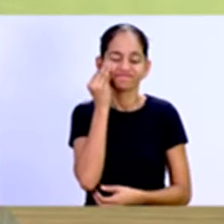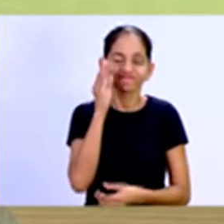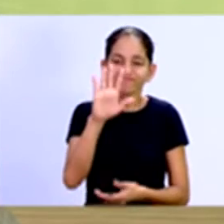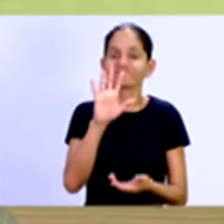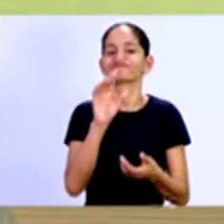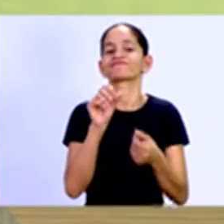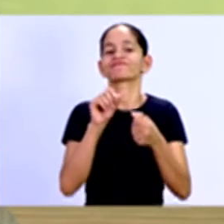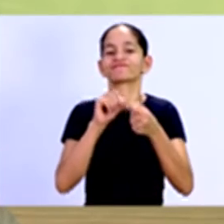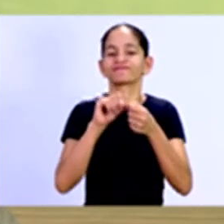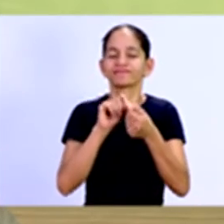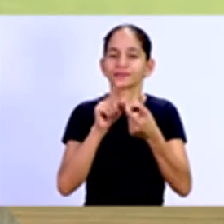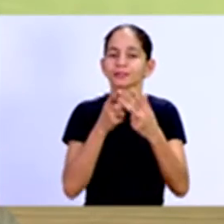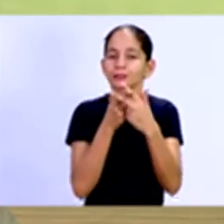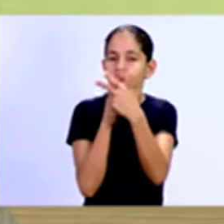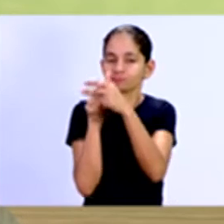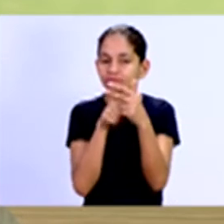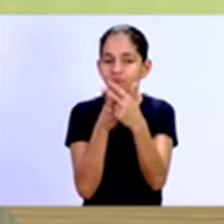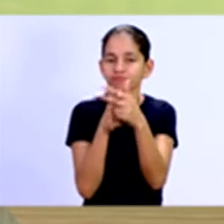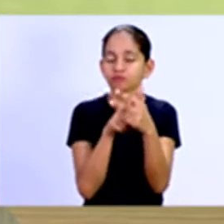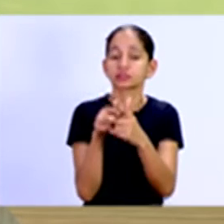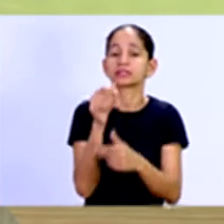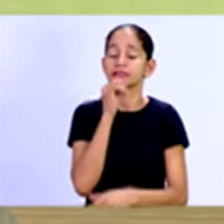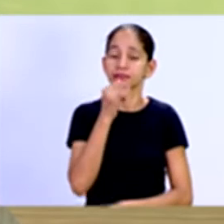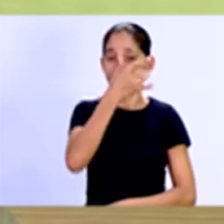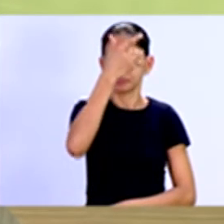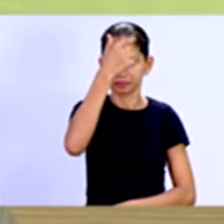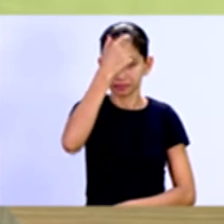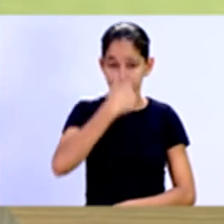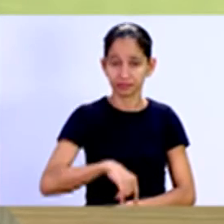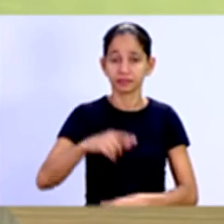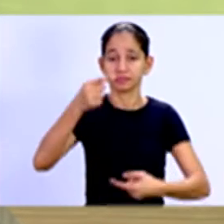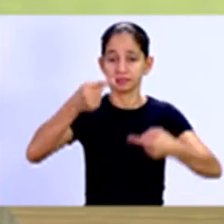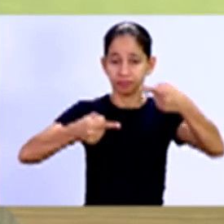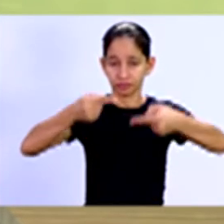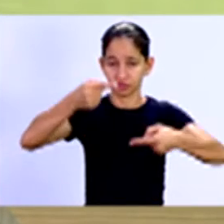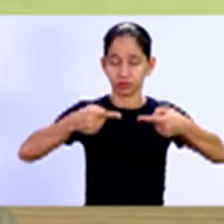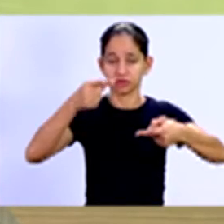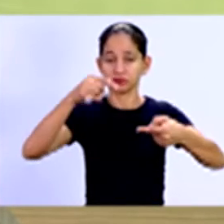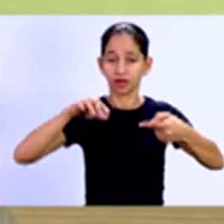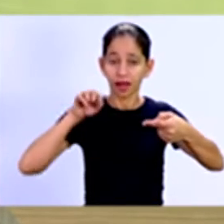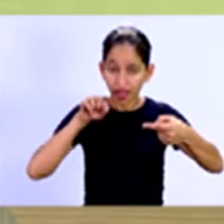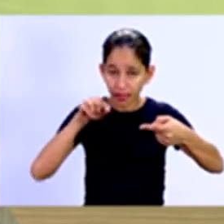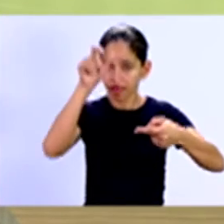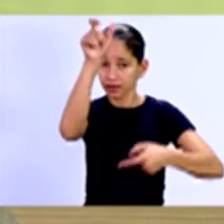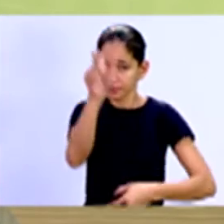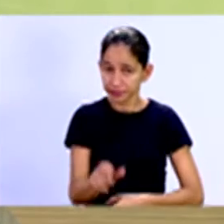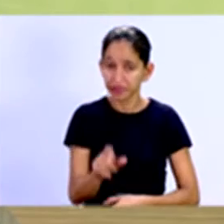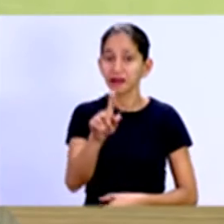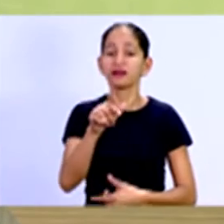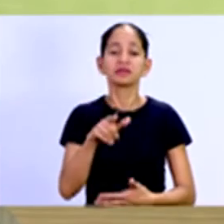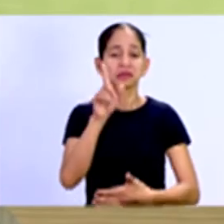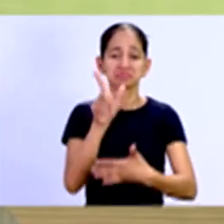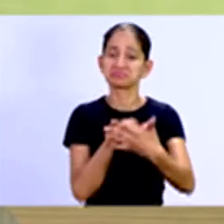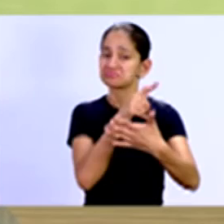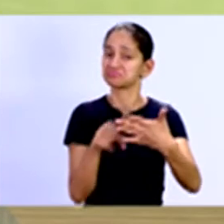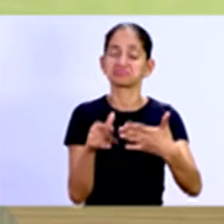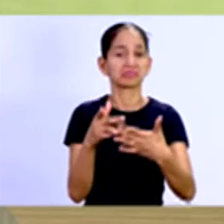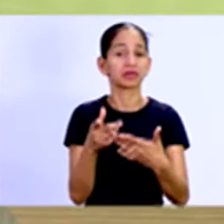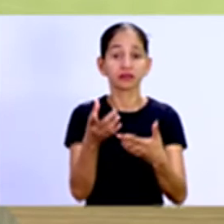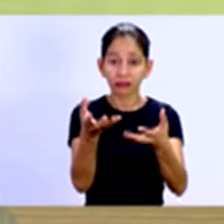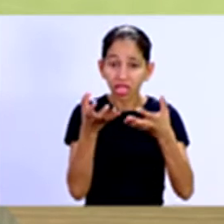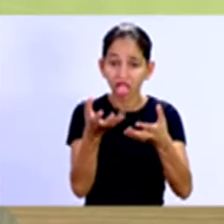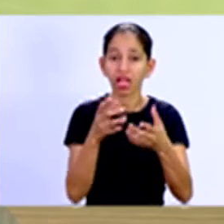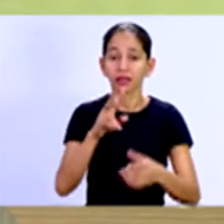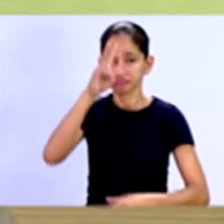o que ele quer dizer com isso? Que o sujeito, o político em si, ele quando quer se eleger, quando quer algo para